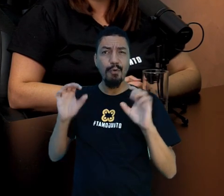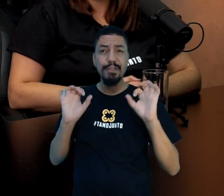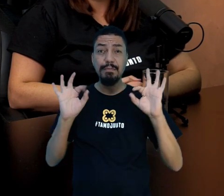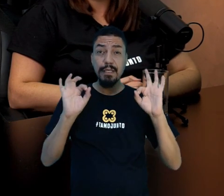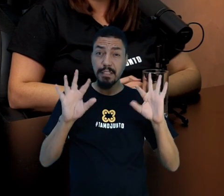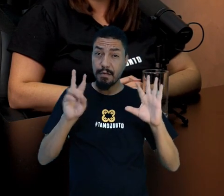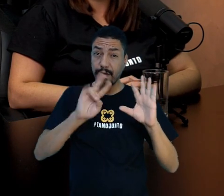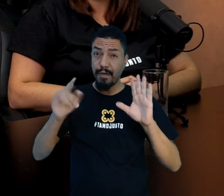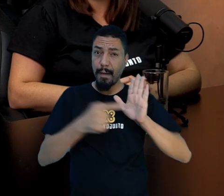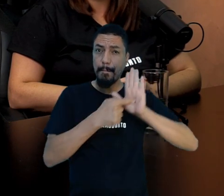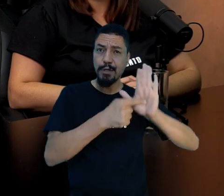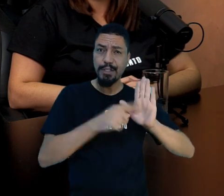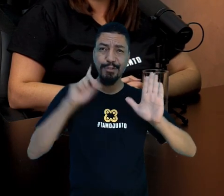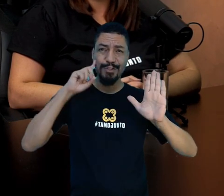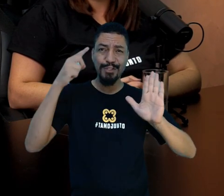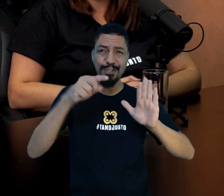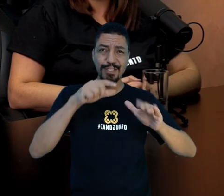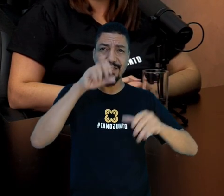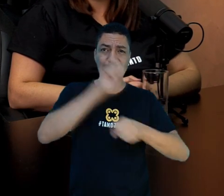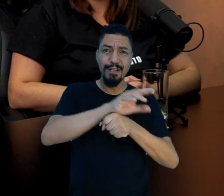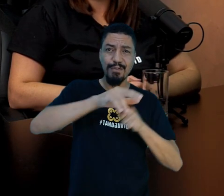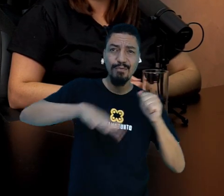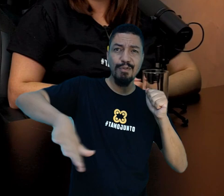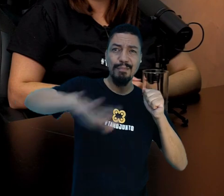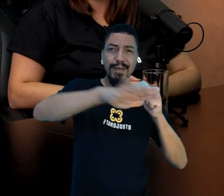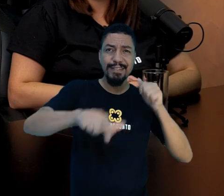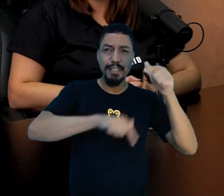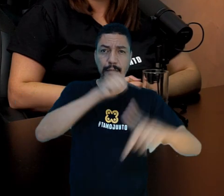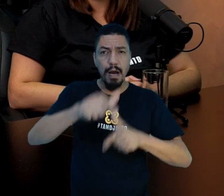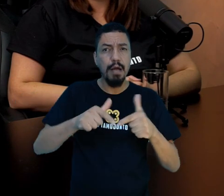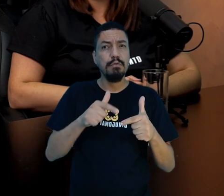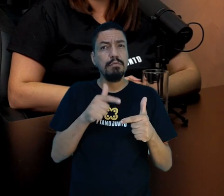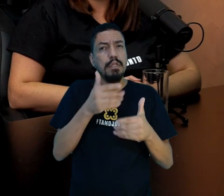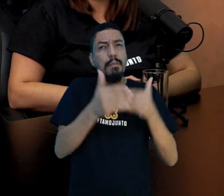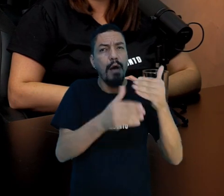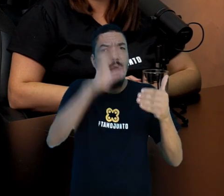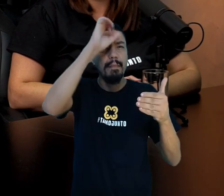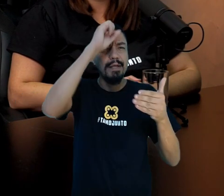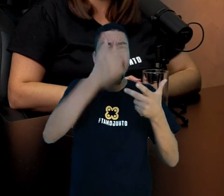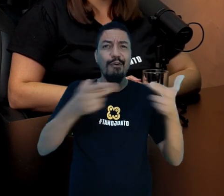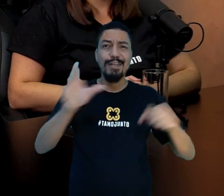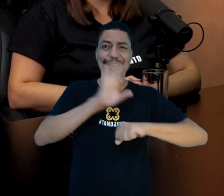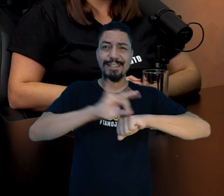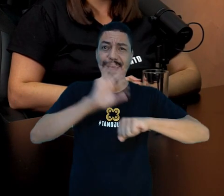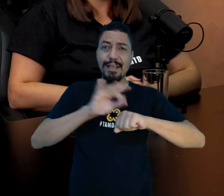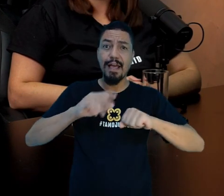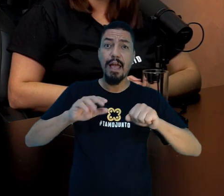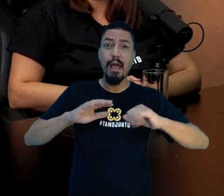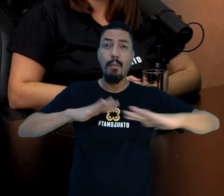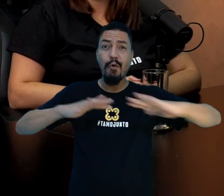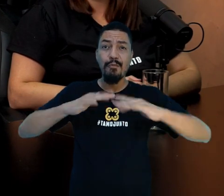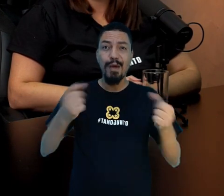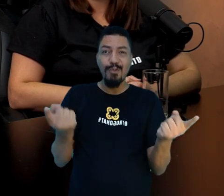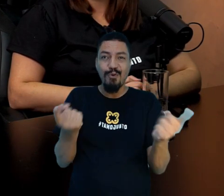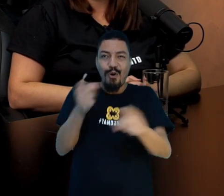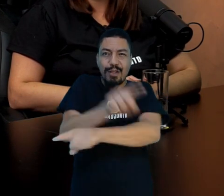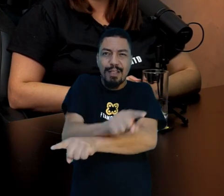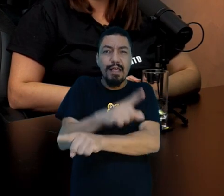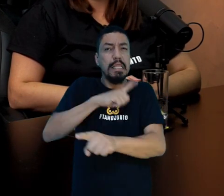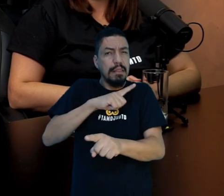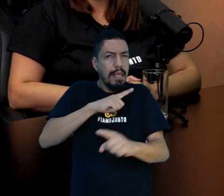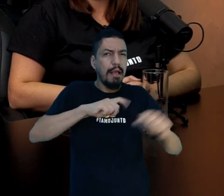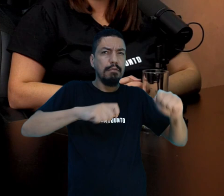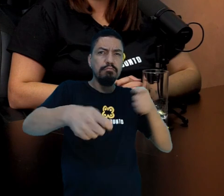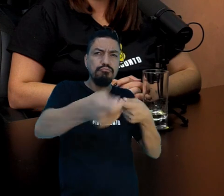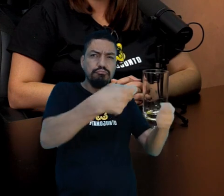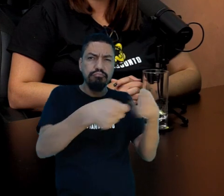específicas que elas vão apresentar, né? E ali sim internamente desenvolver essas skills técnicas, né? Então, esse é um movimento que já acontece no mercado,